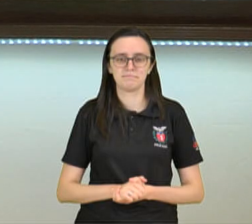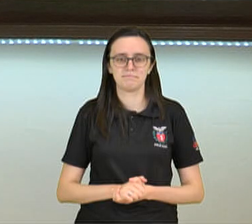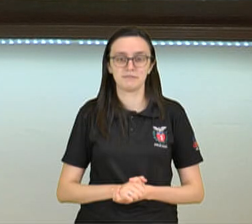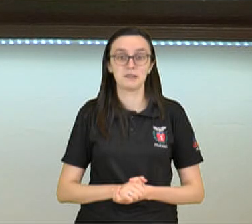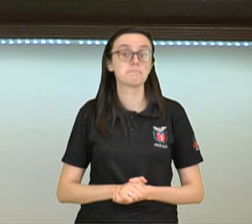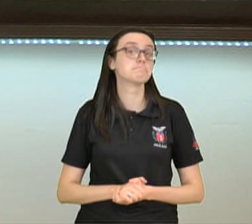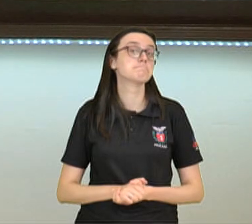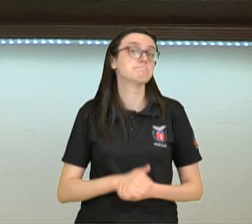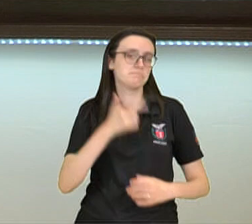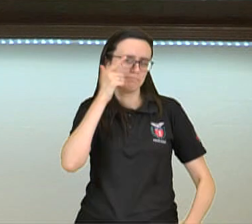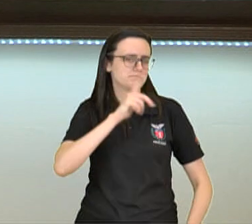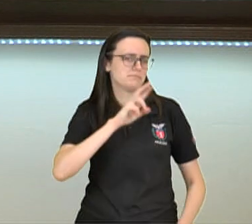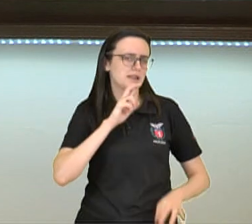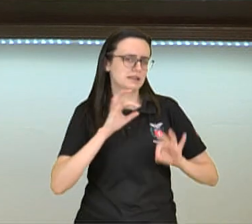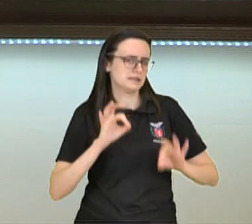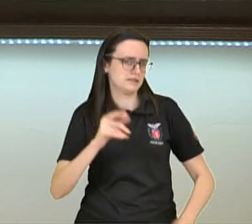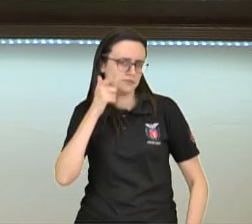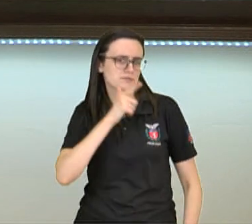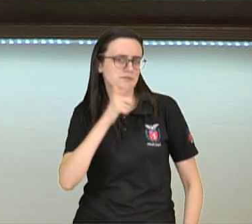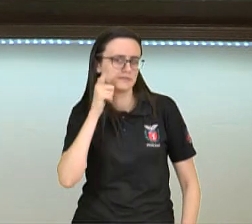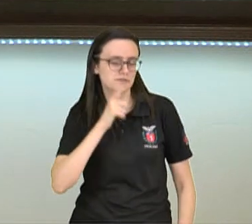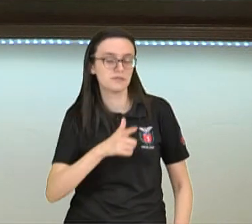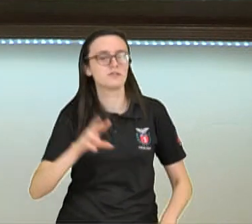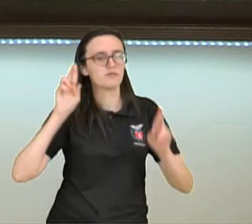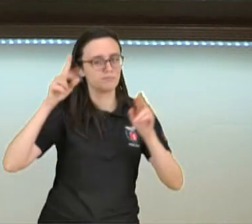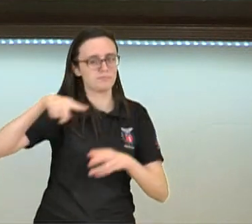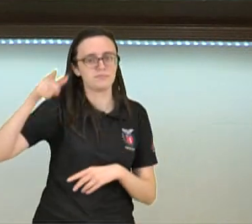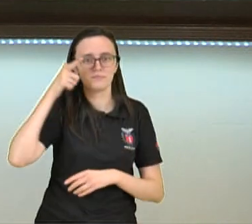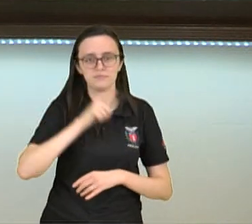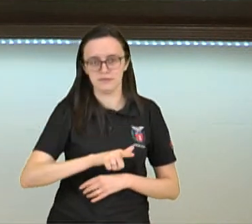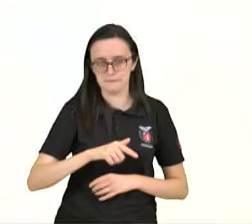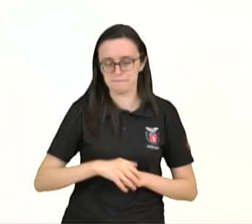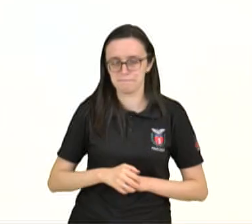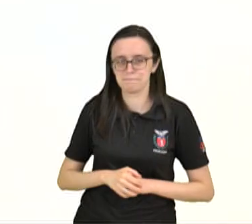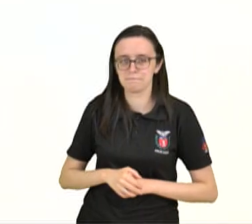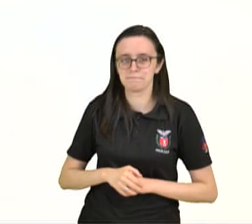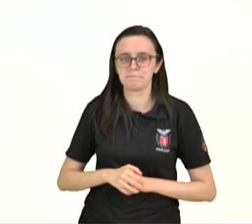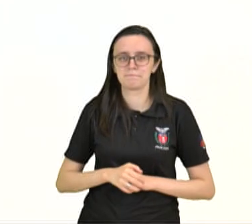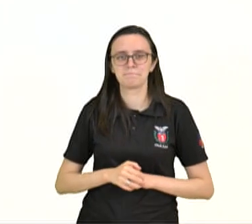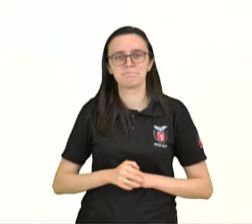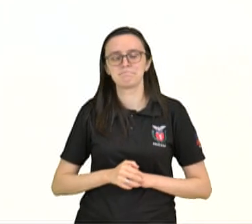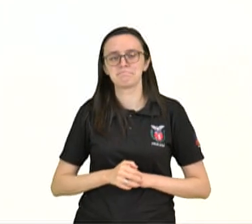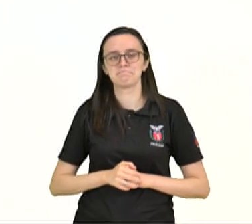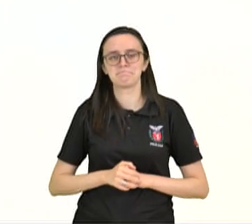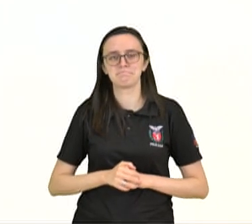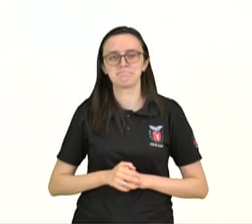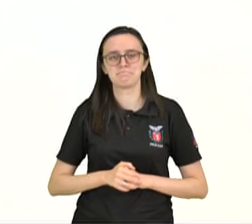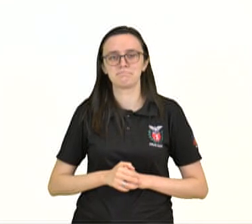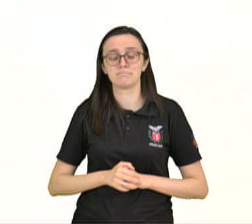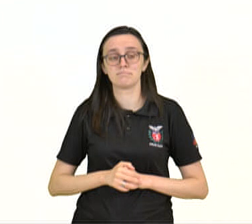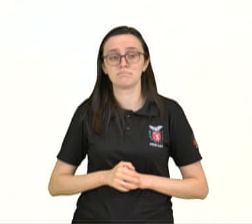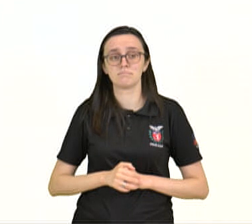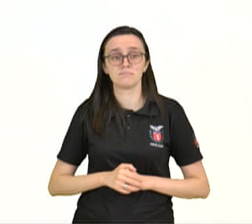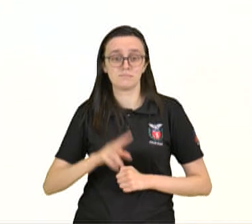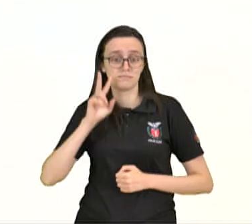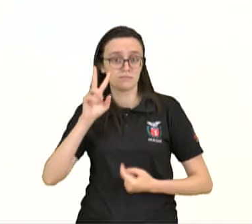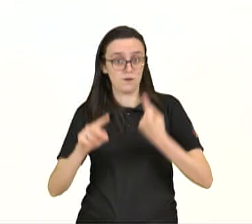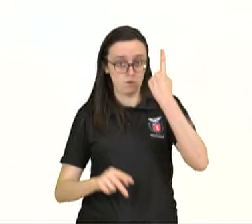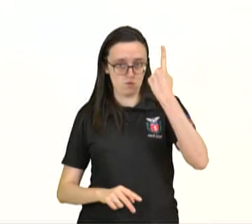E aí, conseguiram chegar na resposta correta? Tomara que vocês tenham acertado. Vamos lá, então. Los monstruos